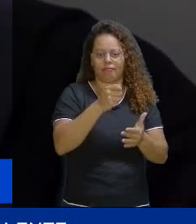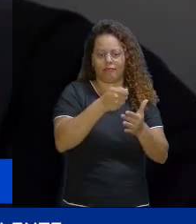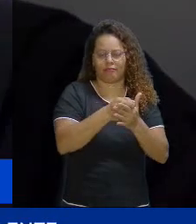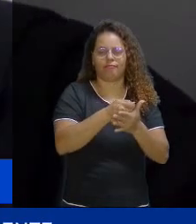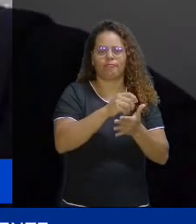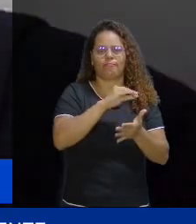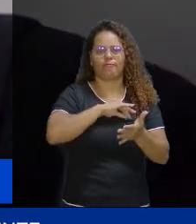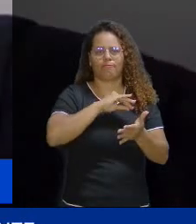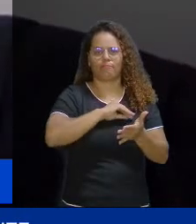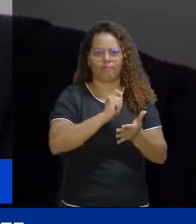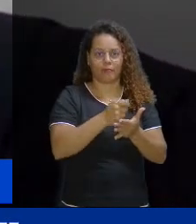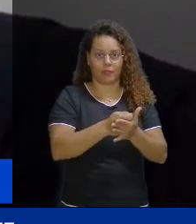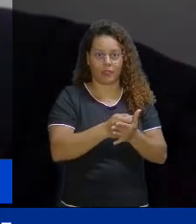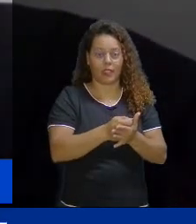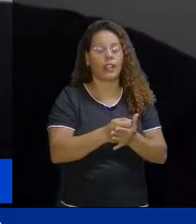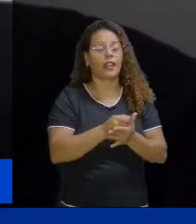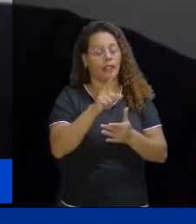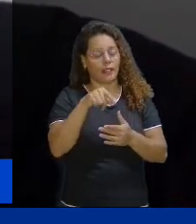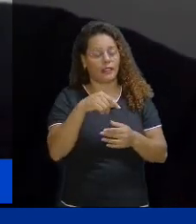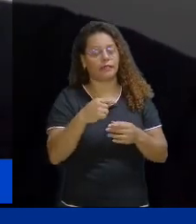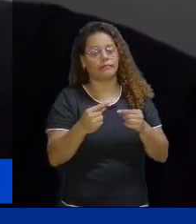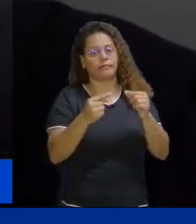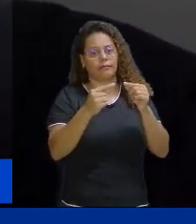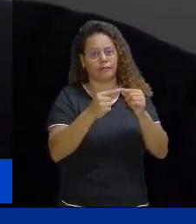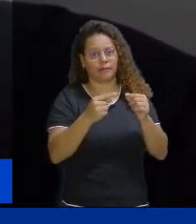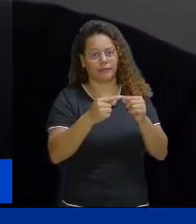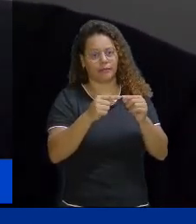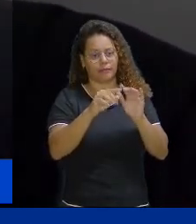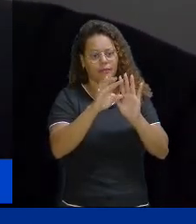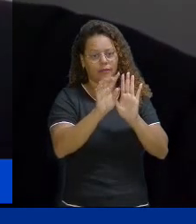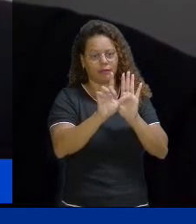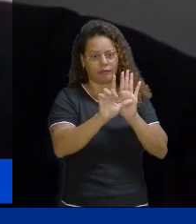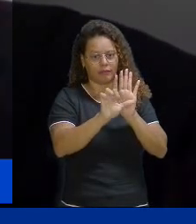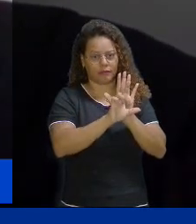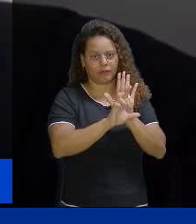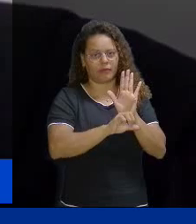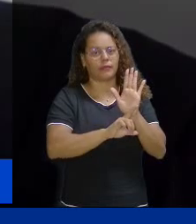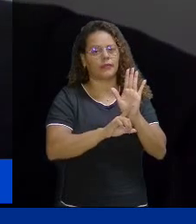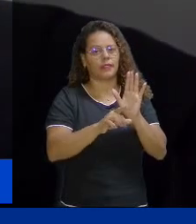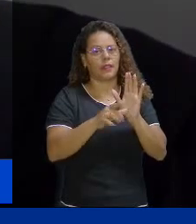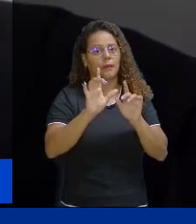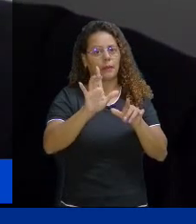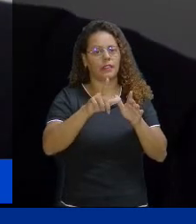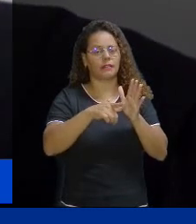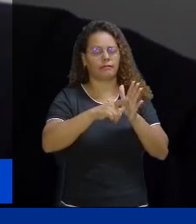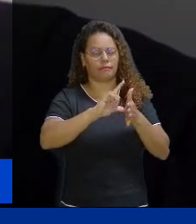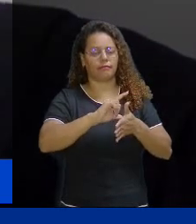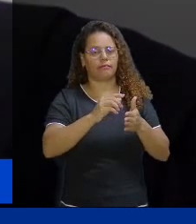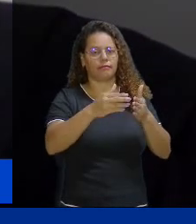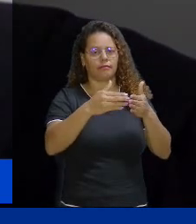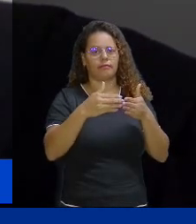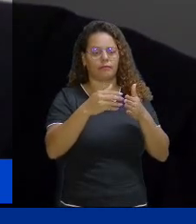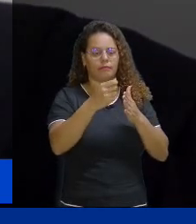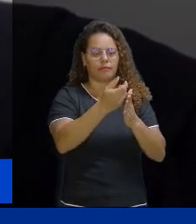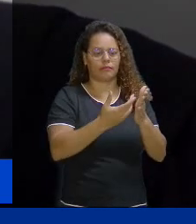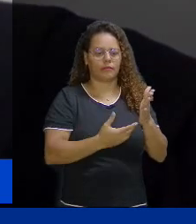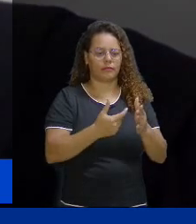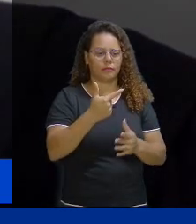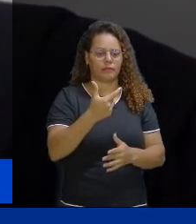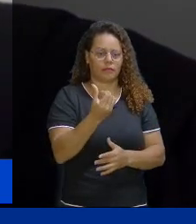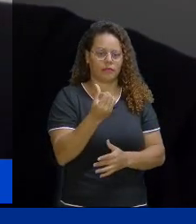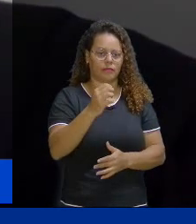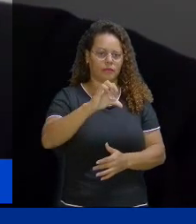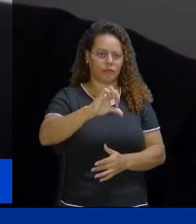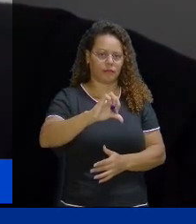o que carece de fundamento legal ou decisão administrativa prévia. Conforme súmula 269